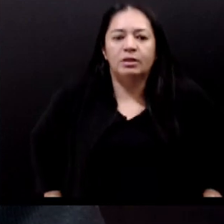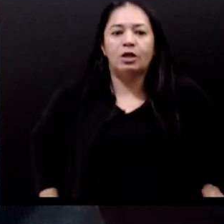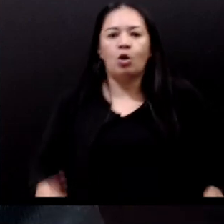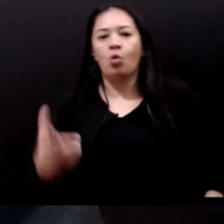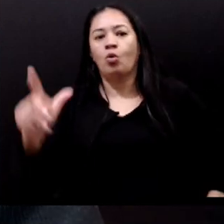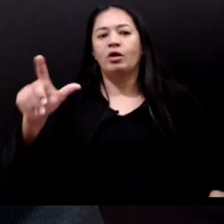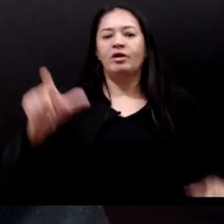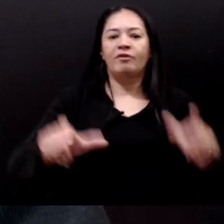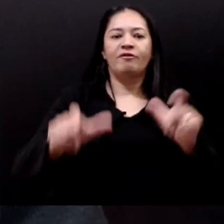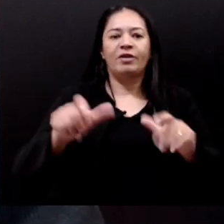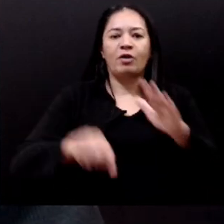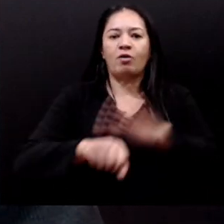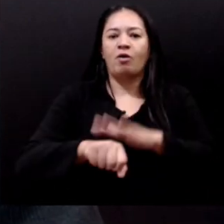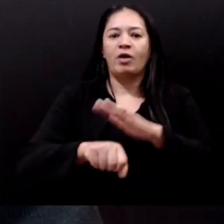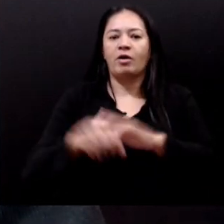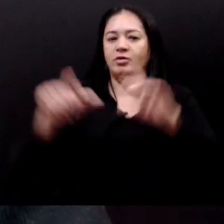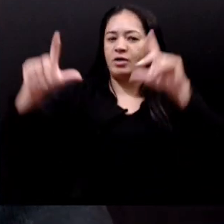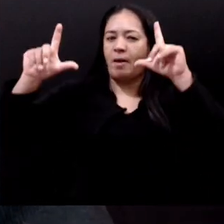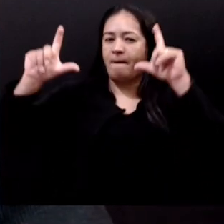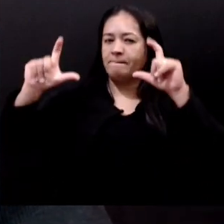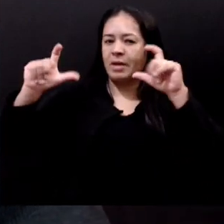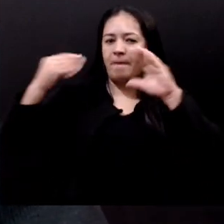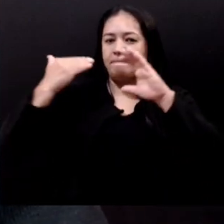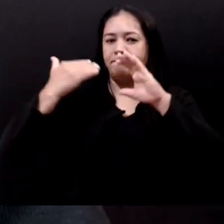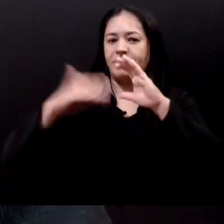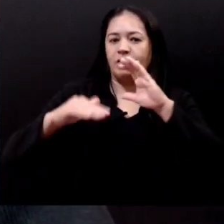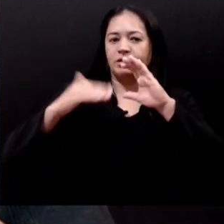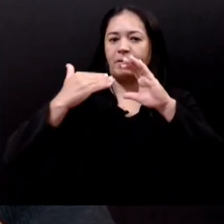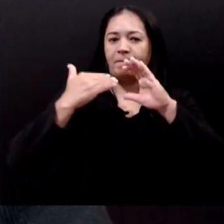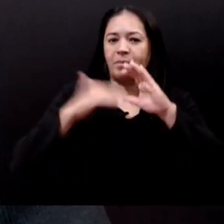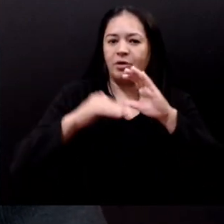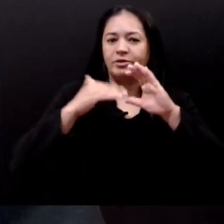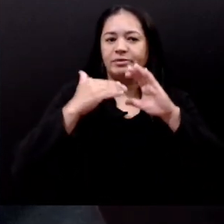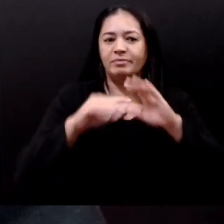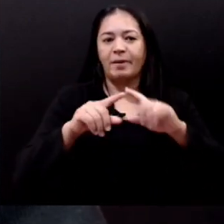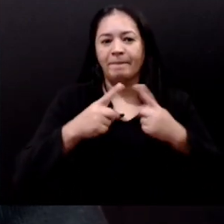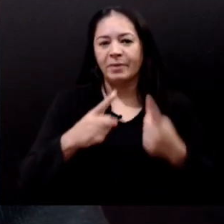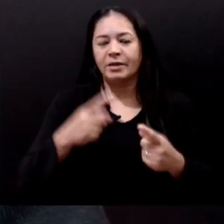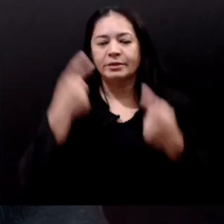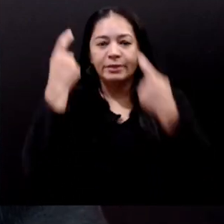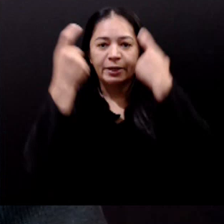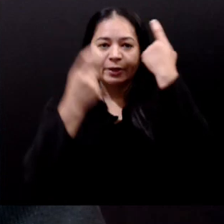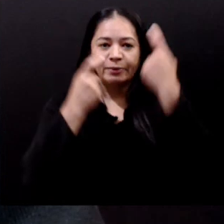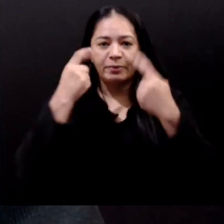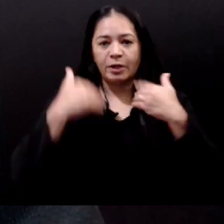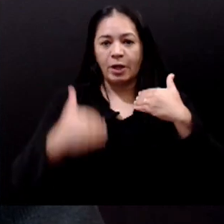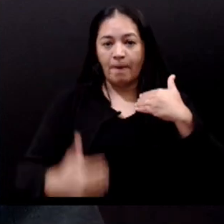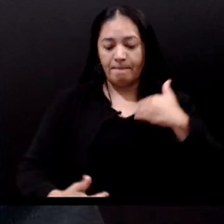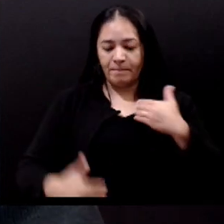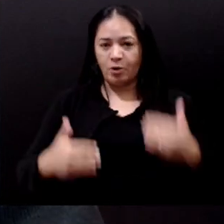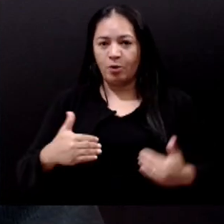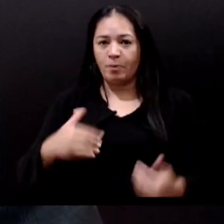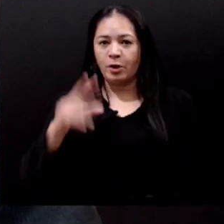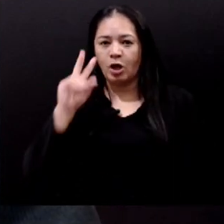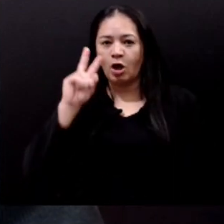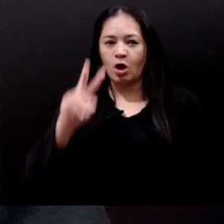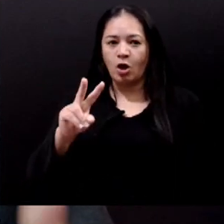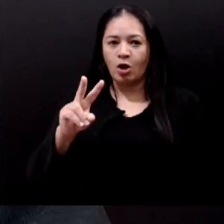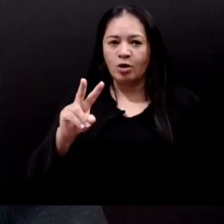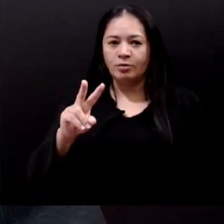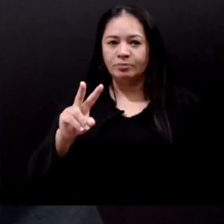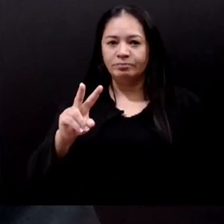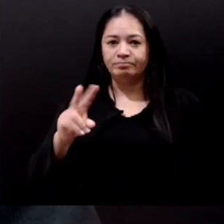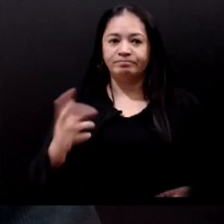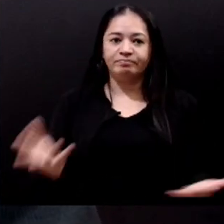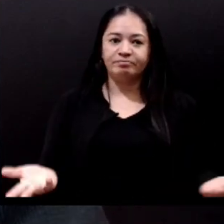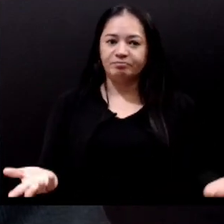posta. Ele vai lá e uhum. posta. Só que ainda assim tem aquela preocupação com o corpo, porque ele está olhando sempre ou para a irmã, né, ou para a